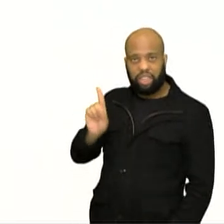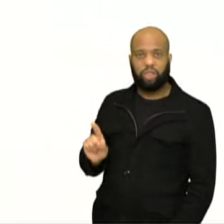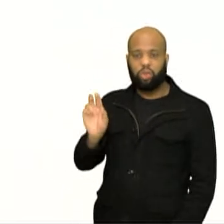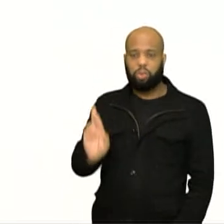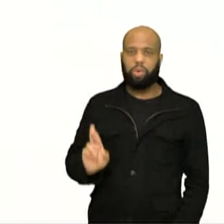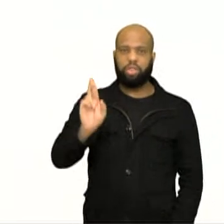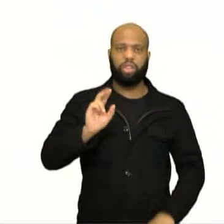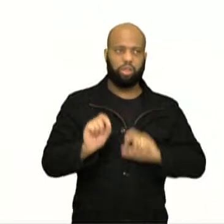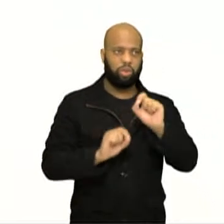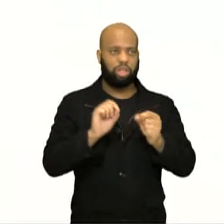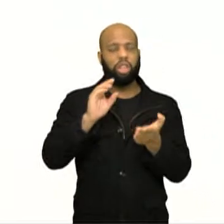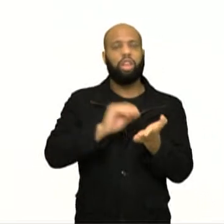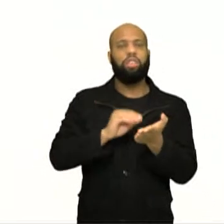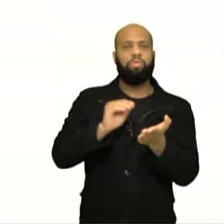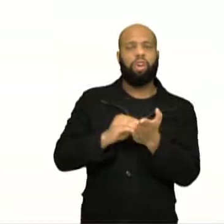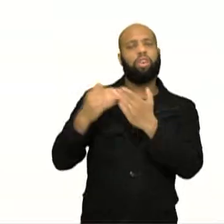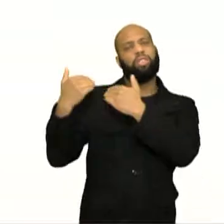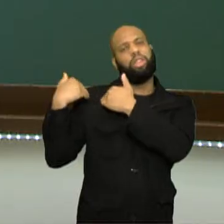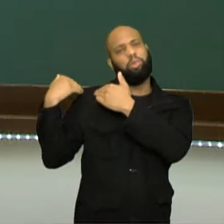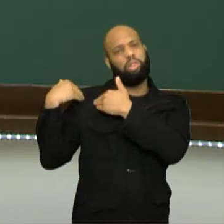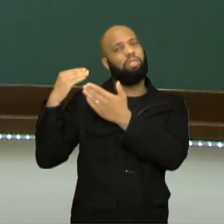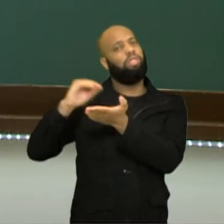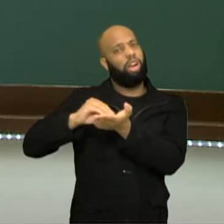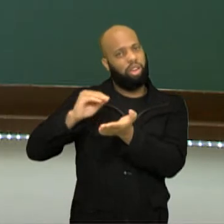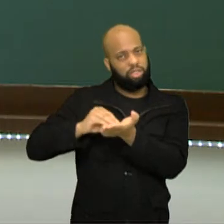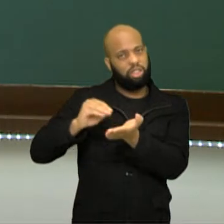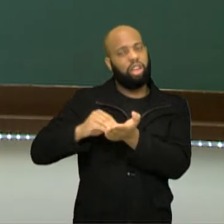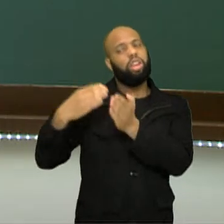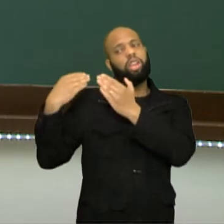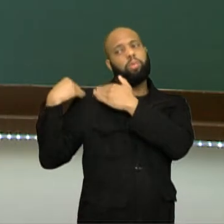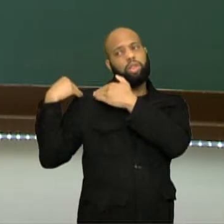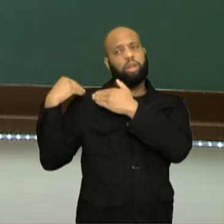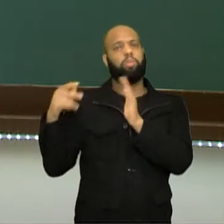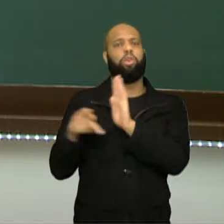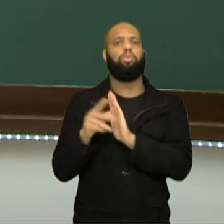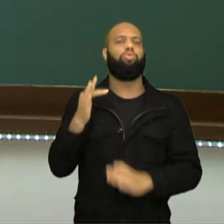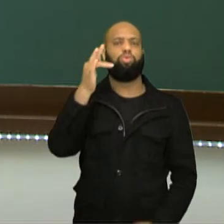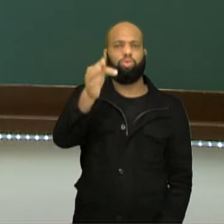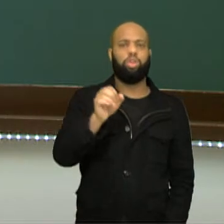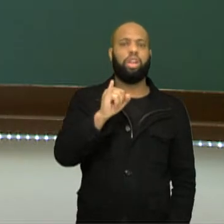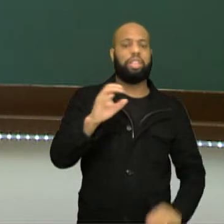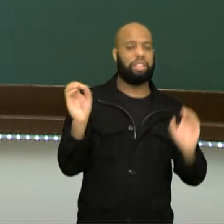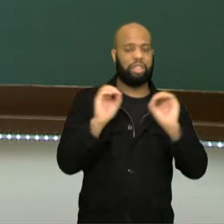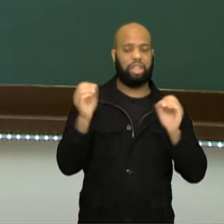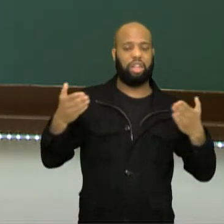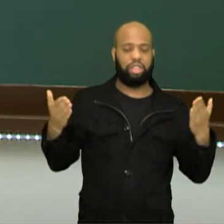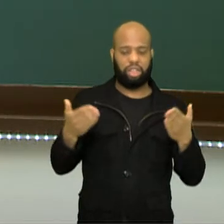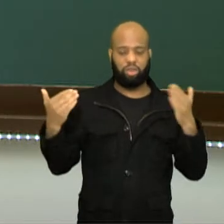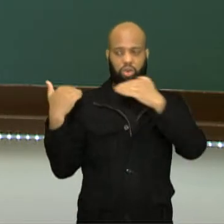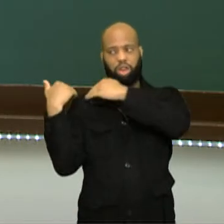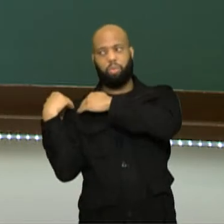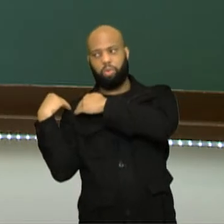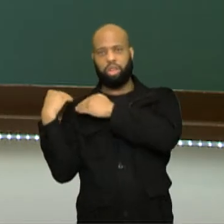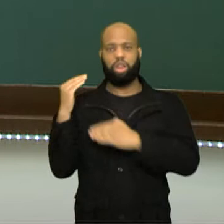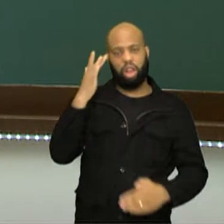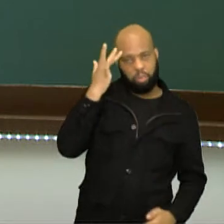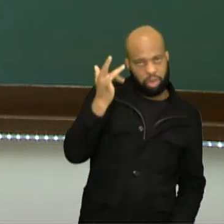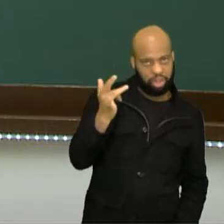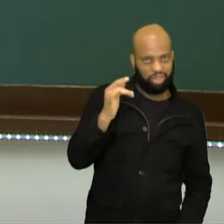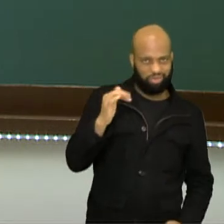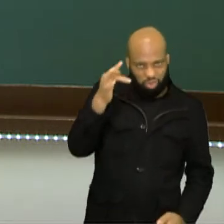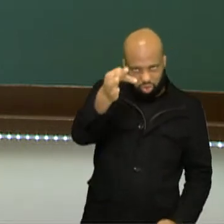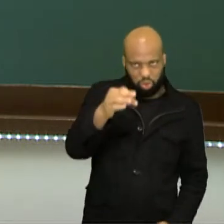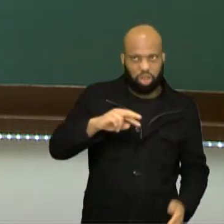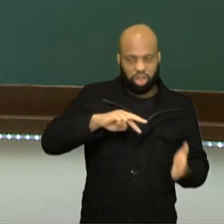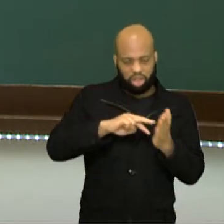representa uma falta de responsabilidade com o futuro. Se a gente não se responsabilizar pelo amanhã, pode ser